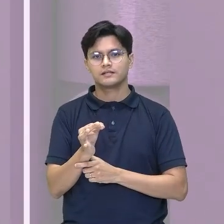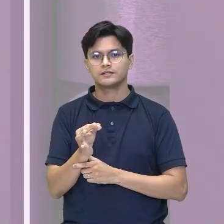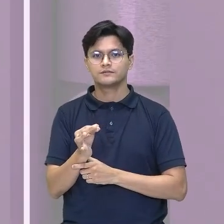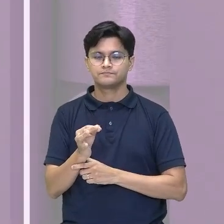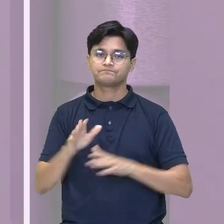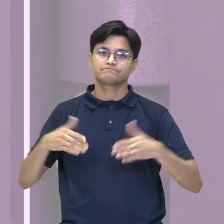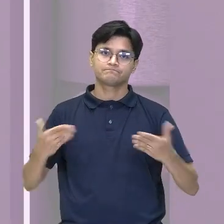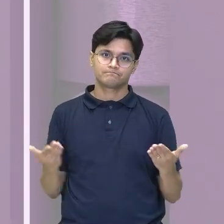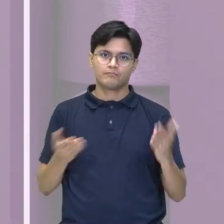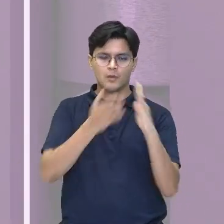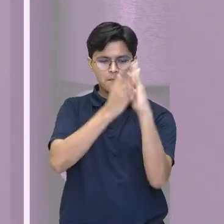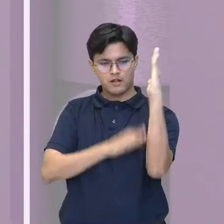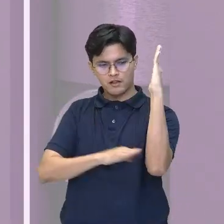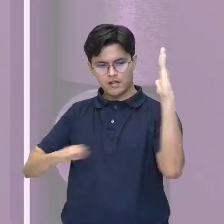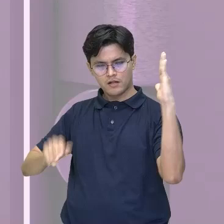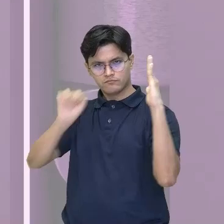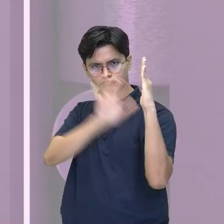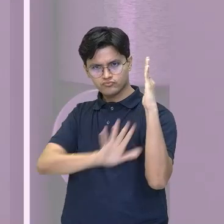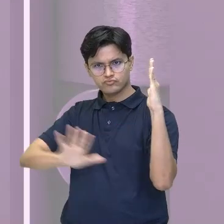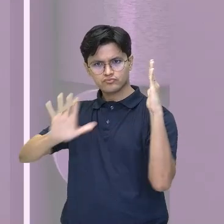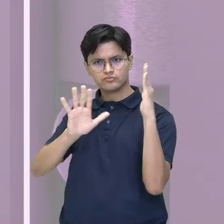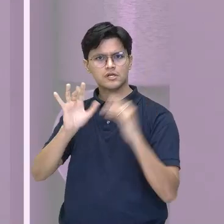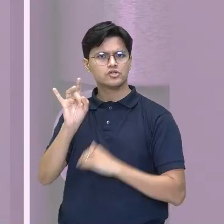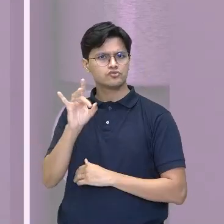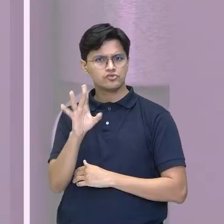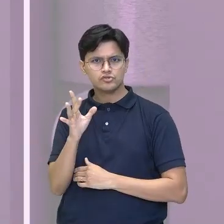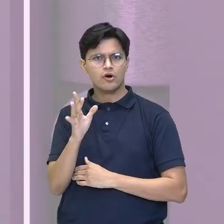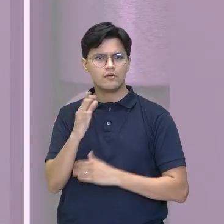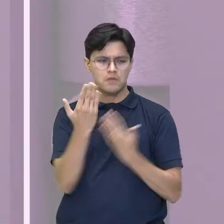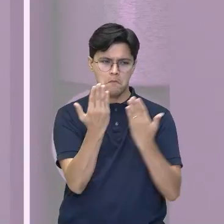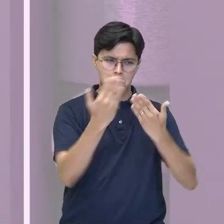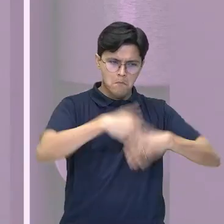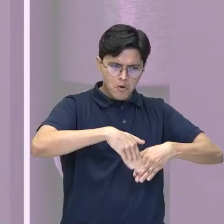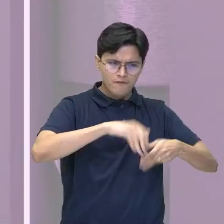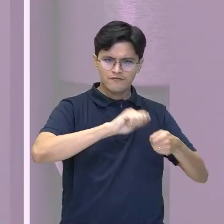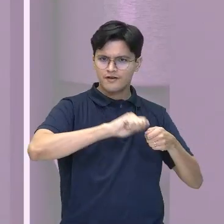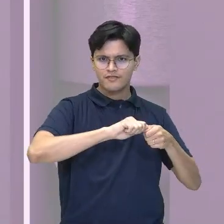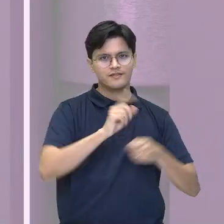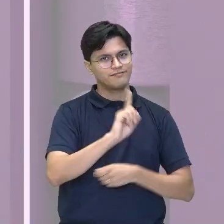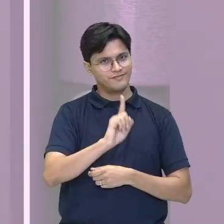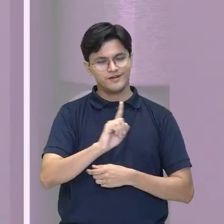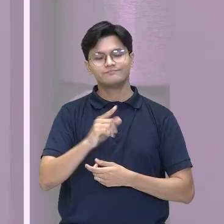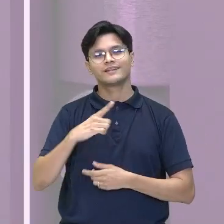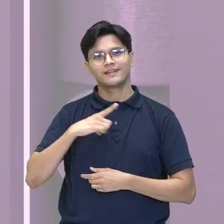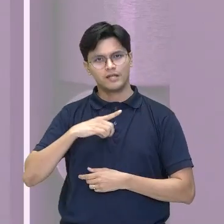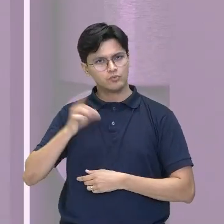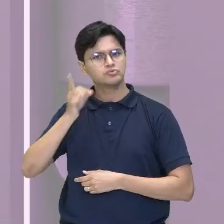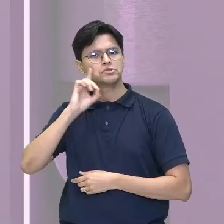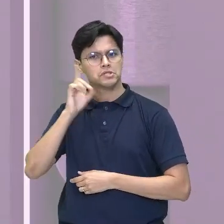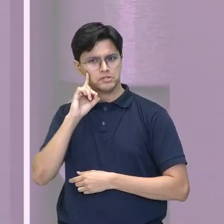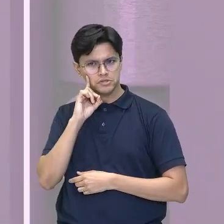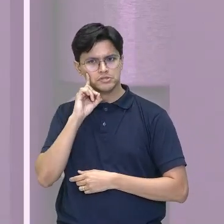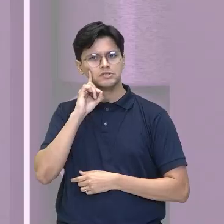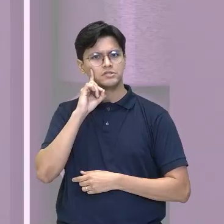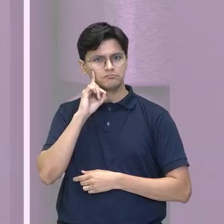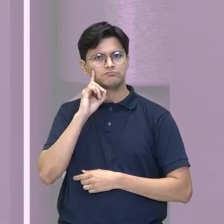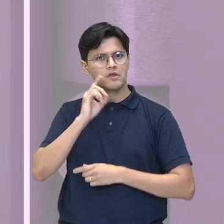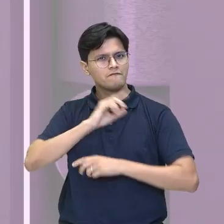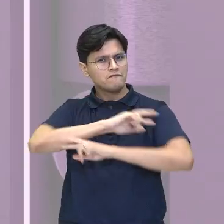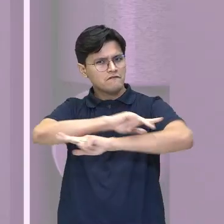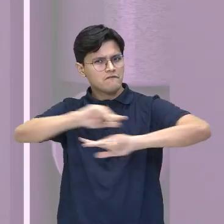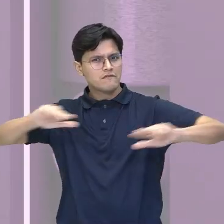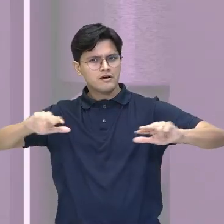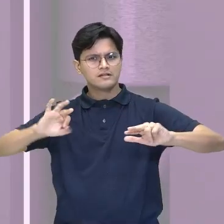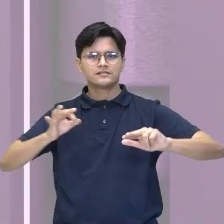você exercitar para fazer uma prova, não. O plano cartesiano, ele é fundamental no nosso dia a dia, e isso aqui vem reafirmar que eu